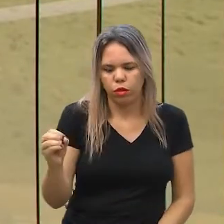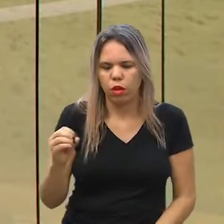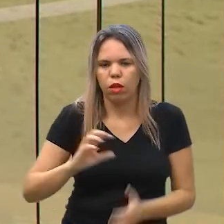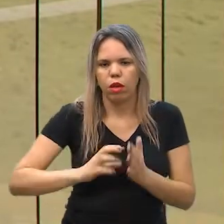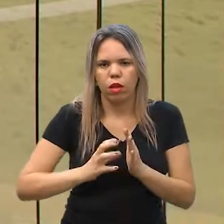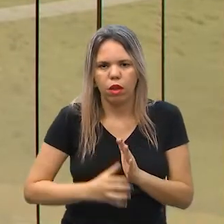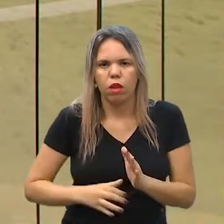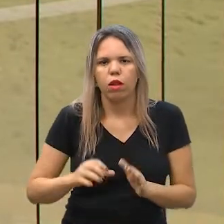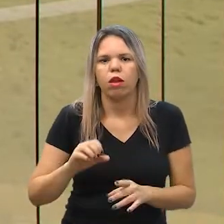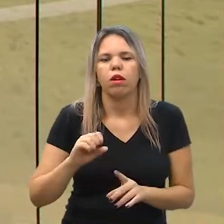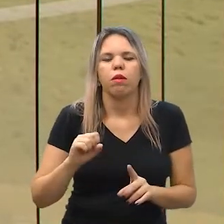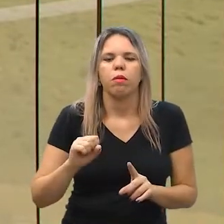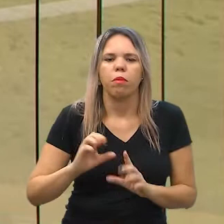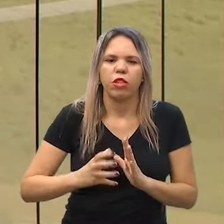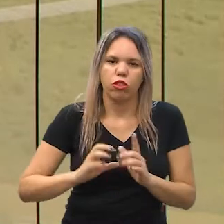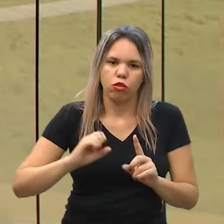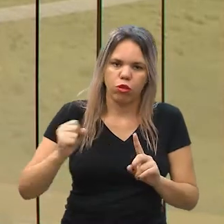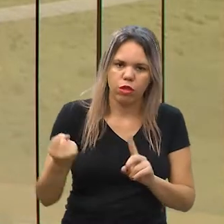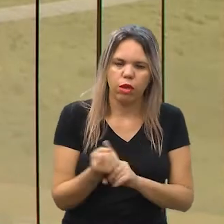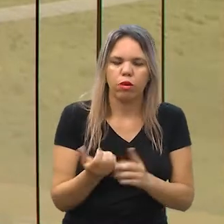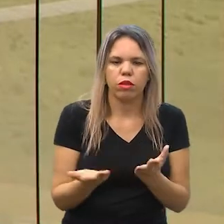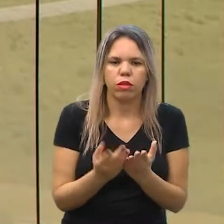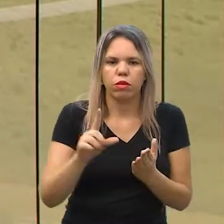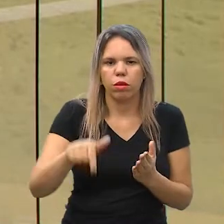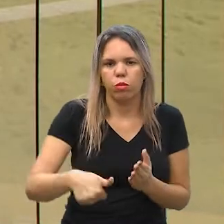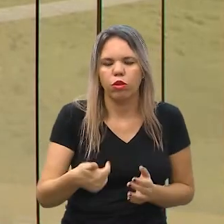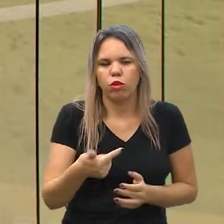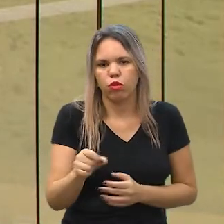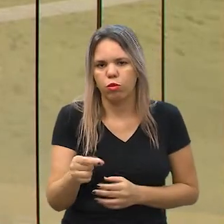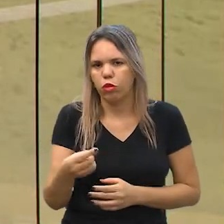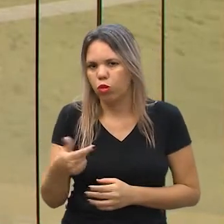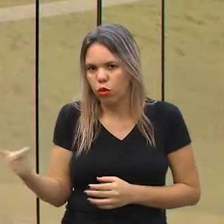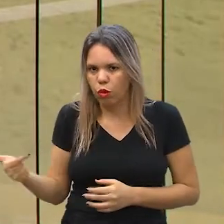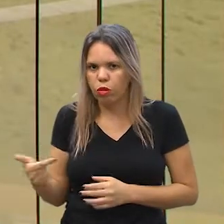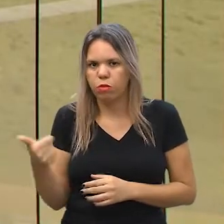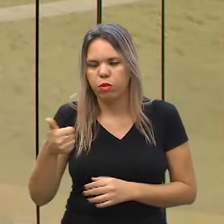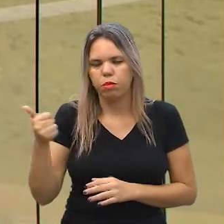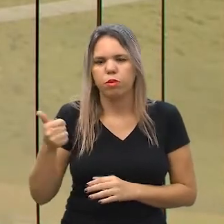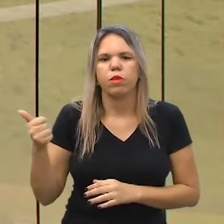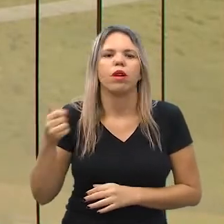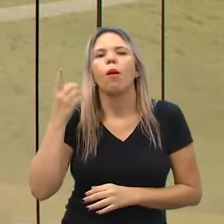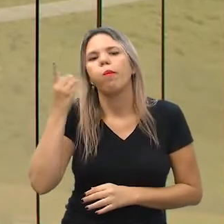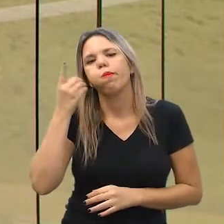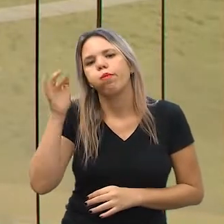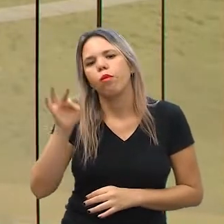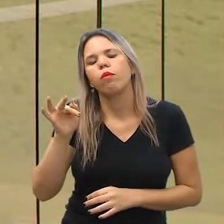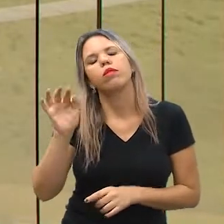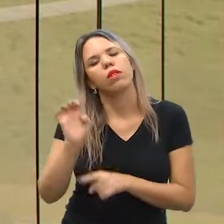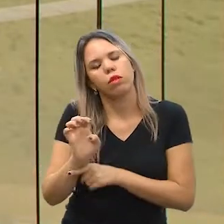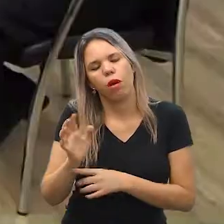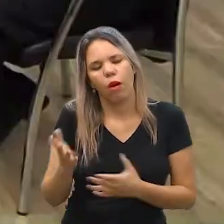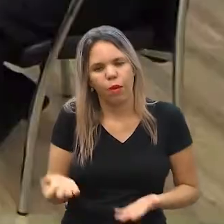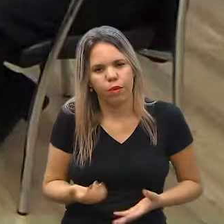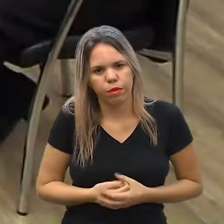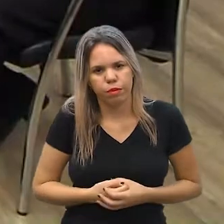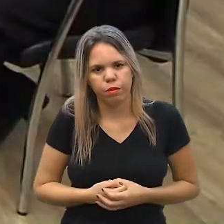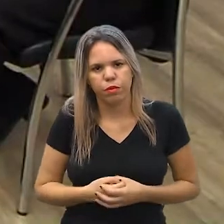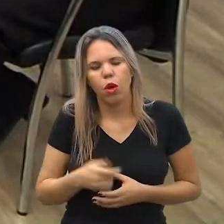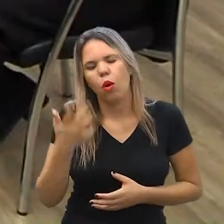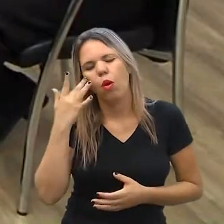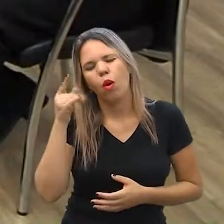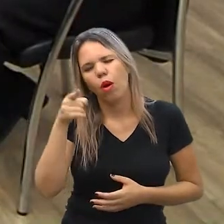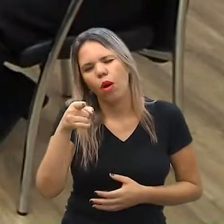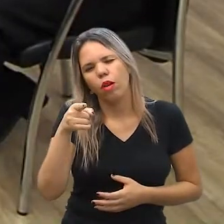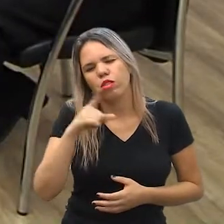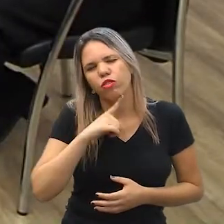filiei no Partido Social Cristão, e no ano de 2002 eu lancei a minha primeira candidatura para deputado estadual.